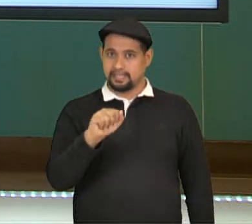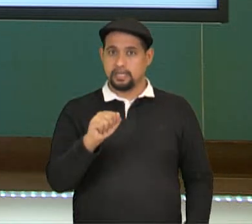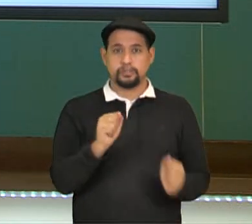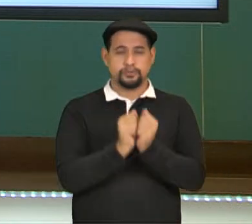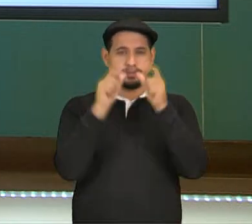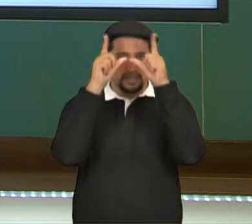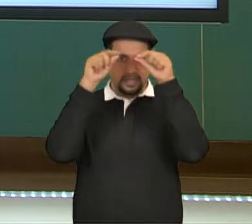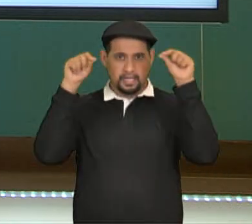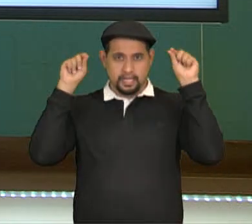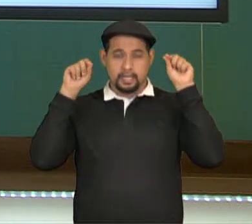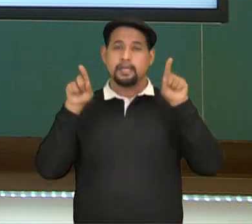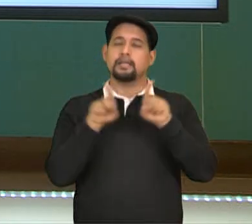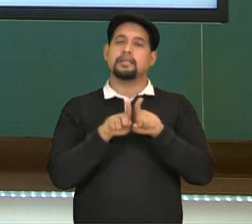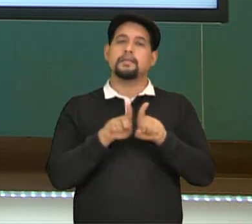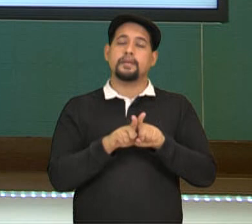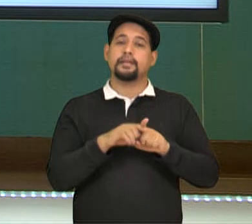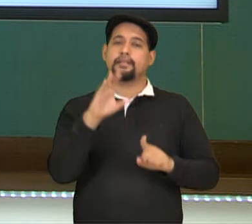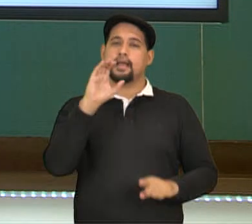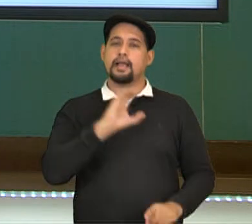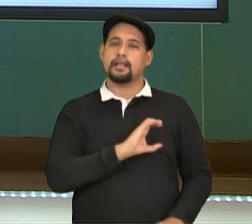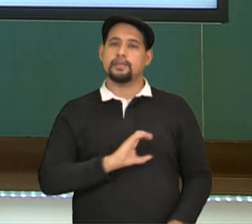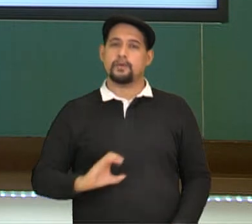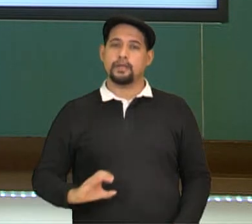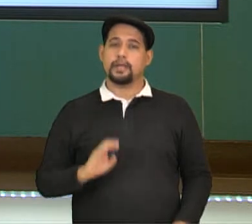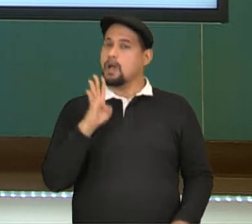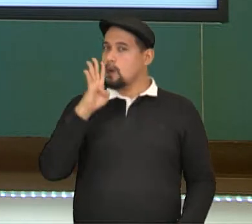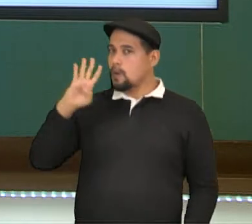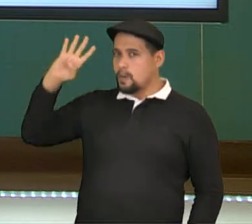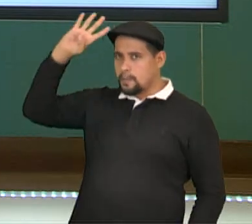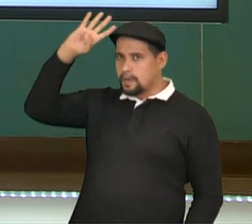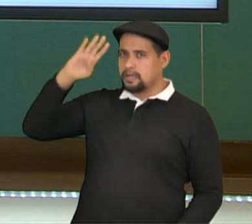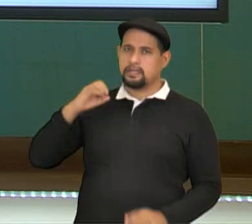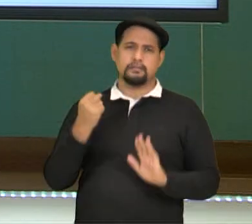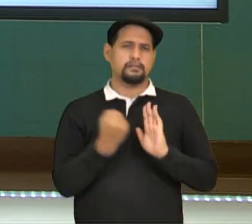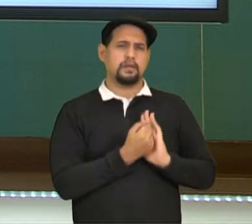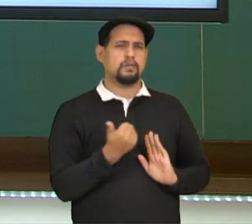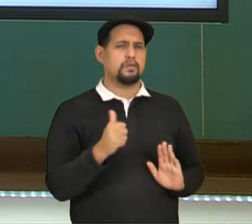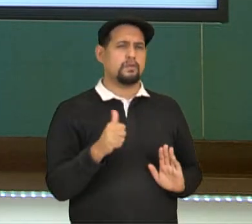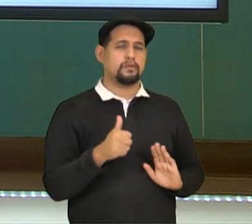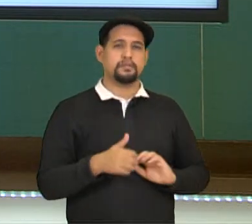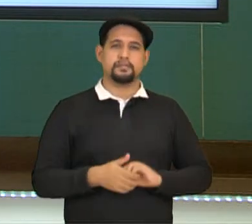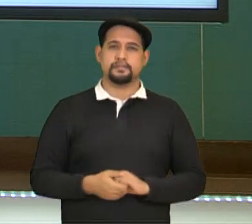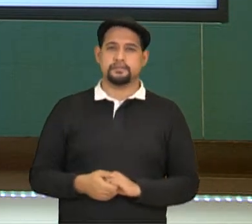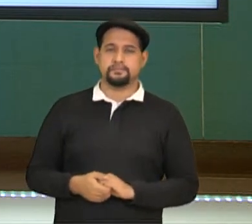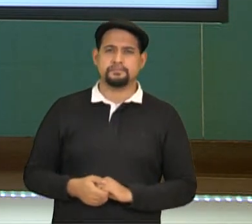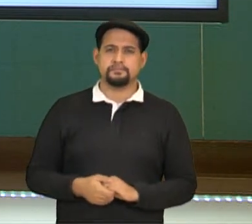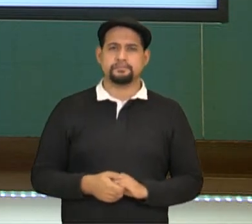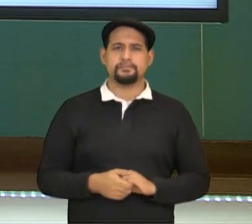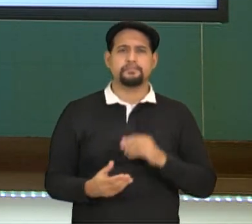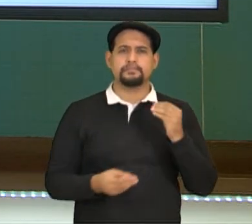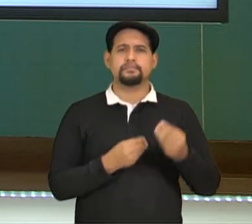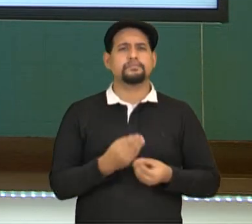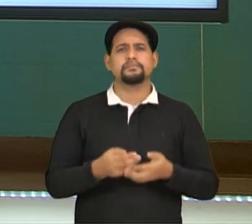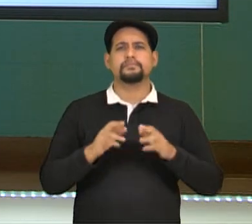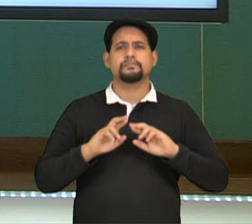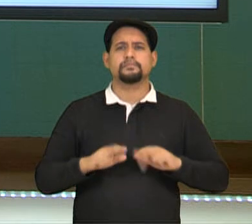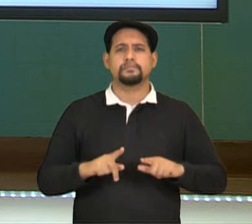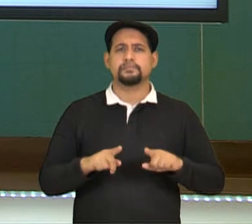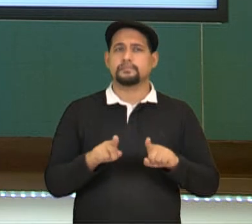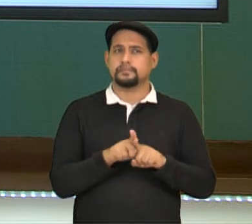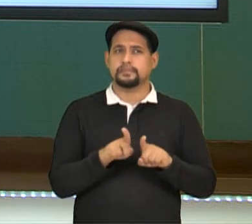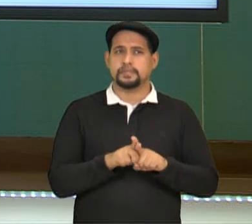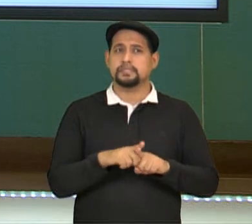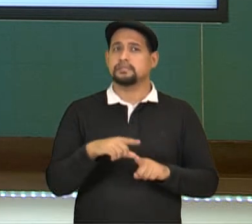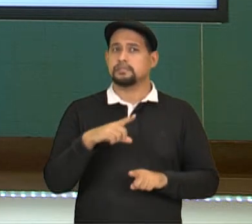Católica Apostólica Romana. Está lá no século XI, mais ou menos. Então, como que vai ser essa divisão? A gente vai ter, então, a Igreja